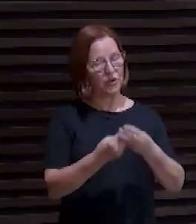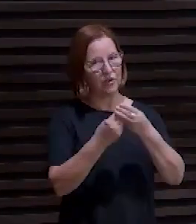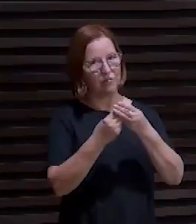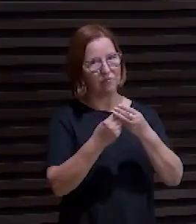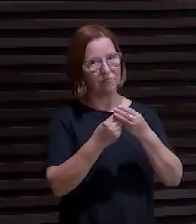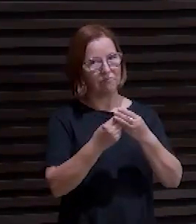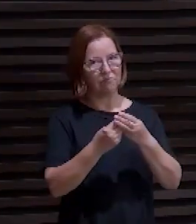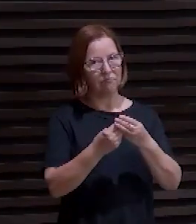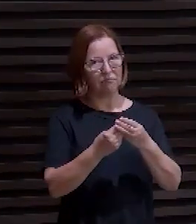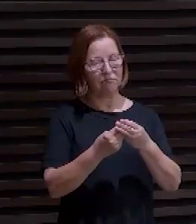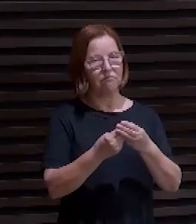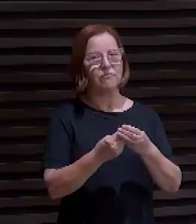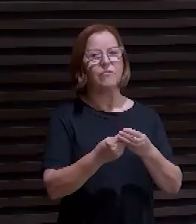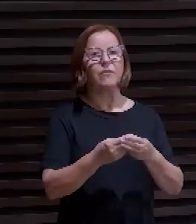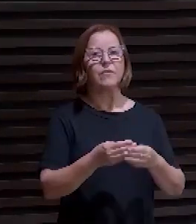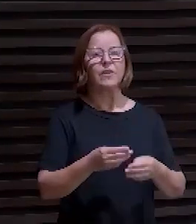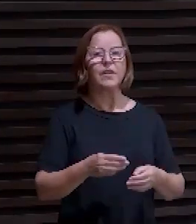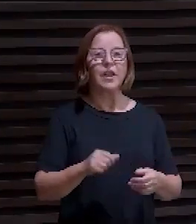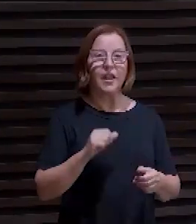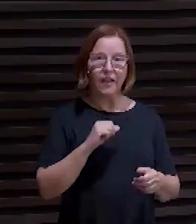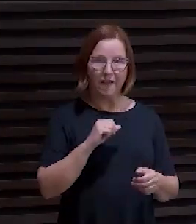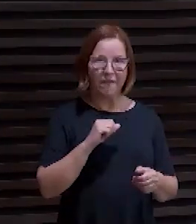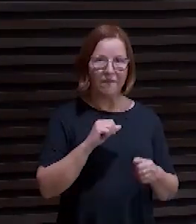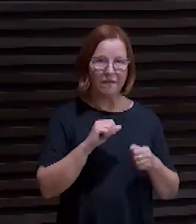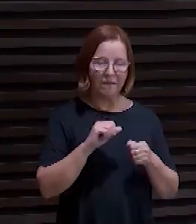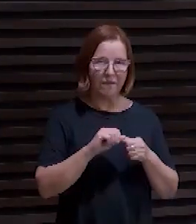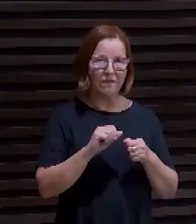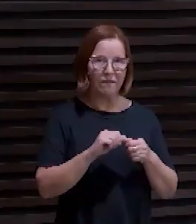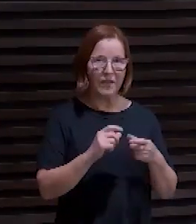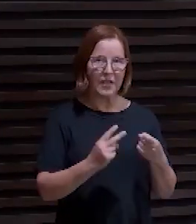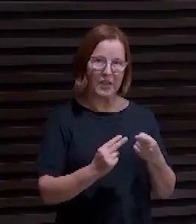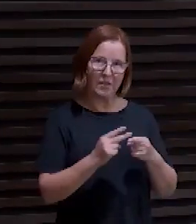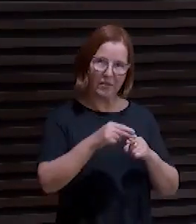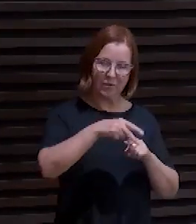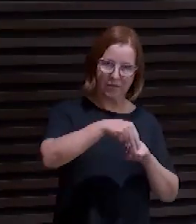submeteu-se à circuncisão, foi batizado.